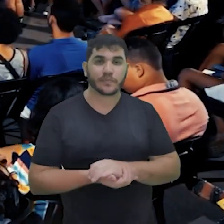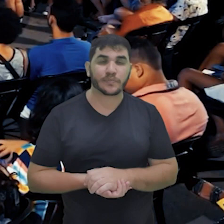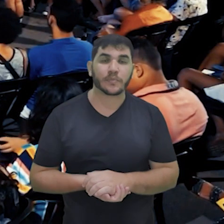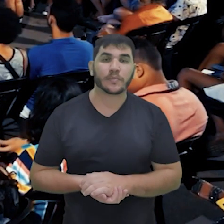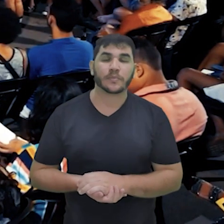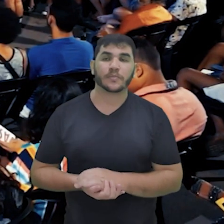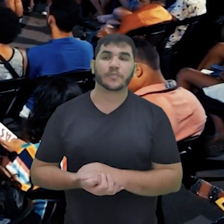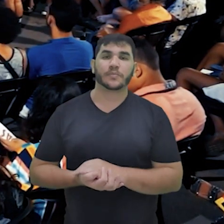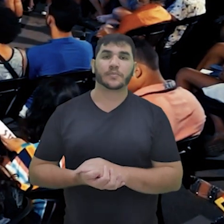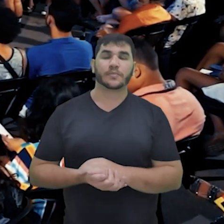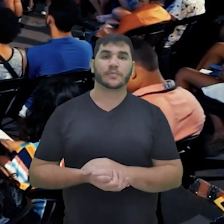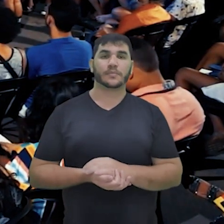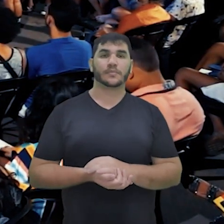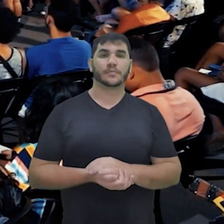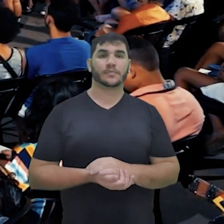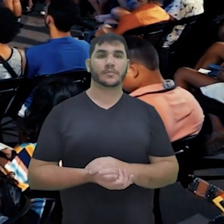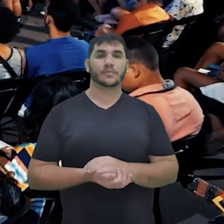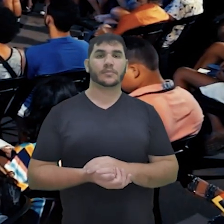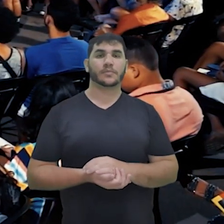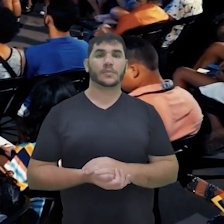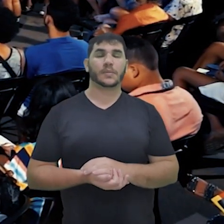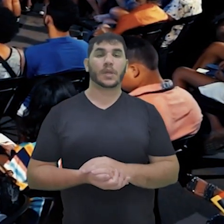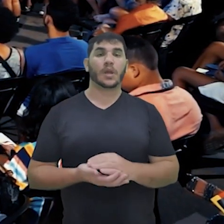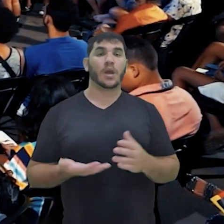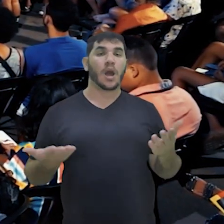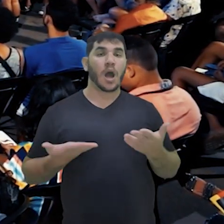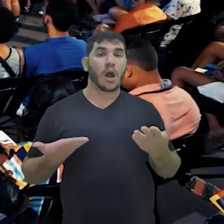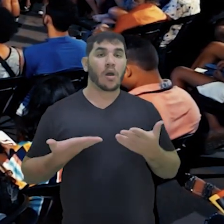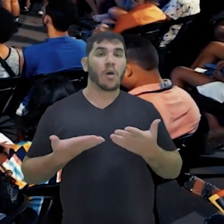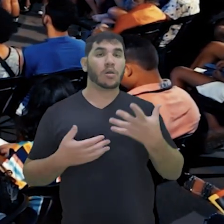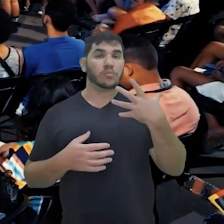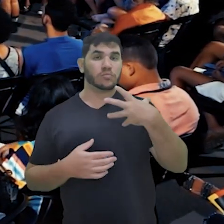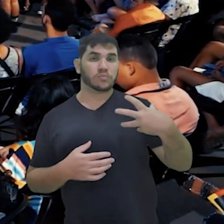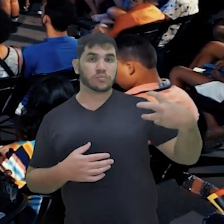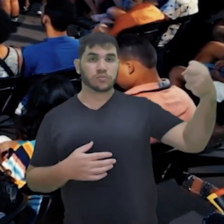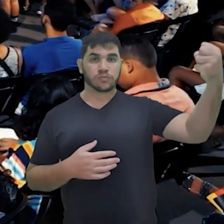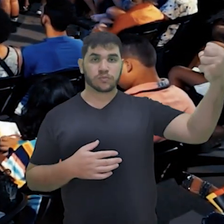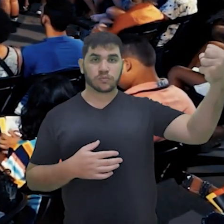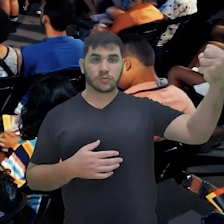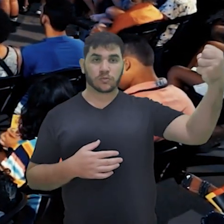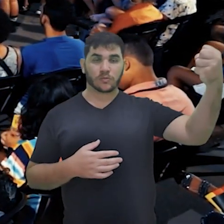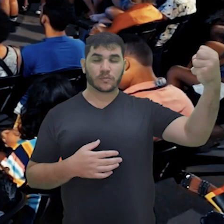microfone e lê. Os outros atores estão parados, ao centro uma mesa. Agora estou me levando.